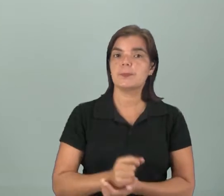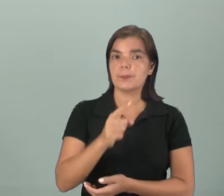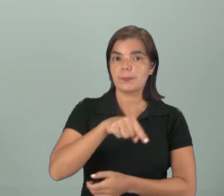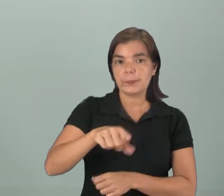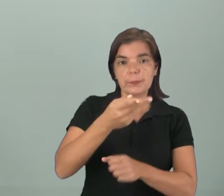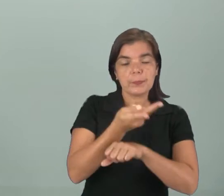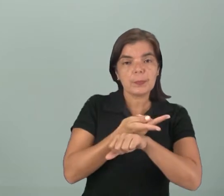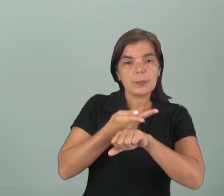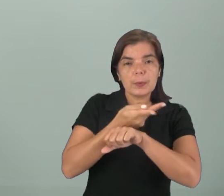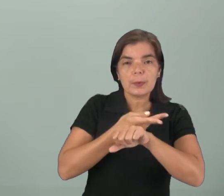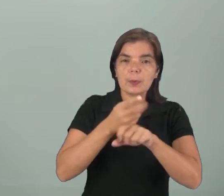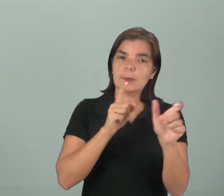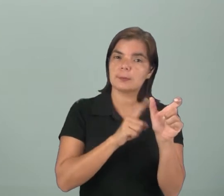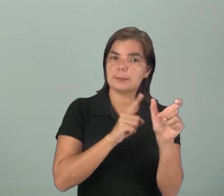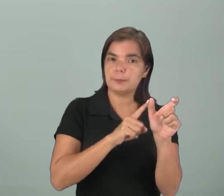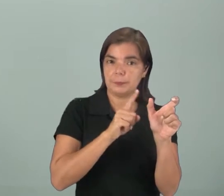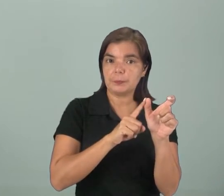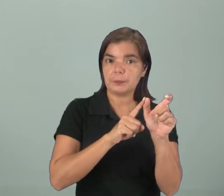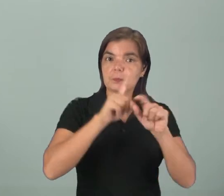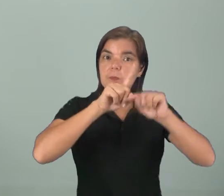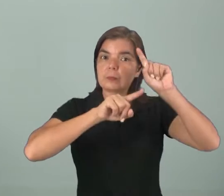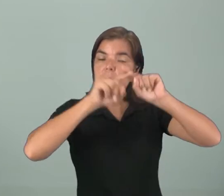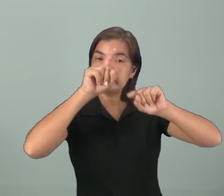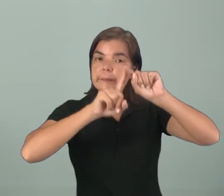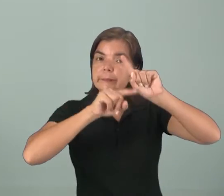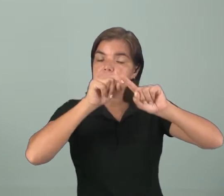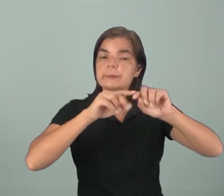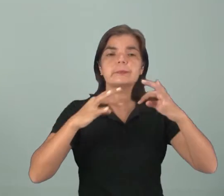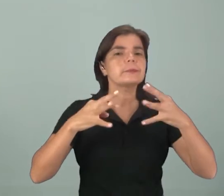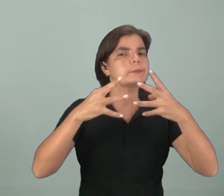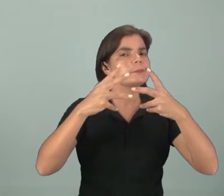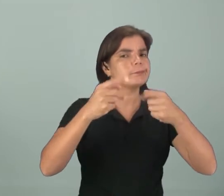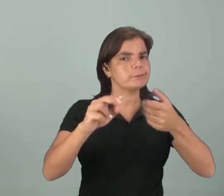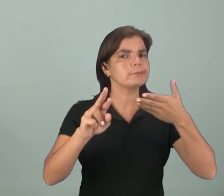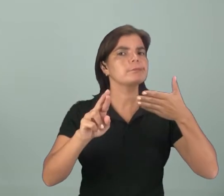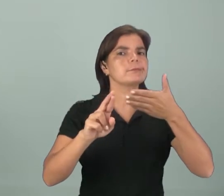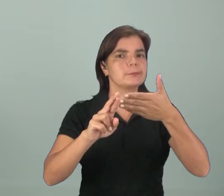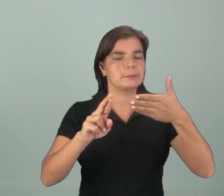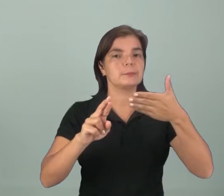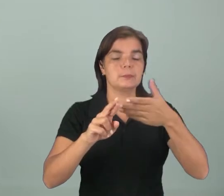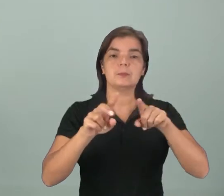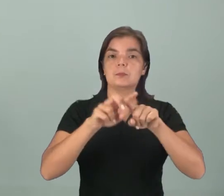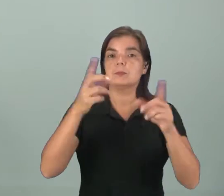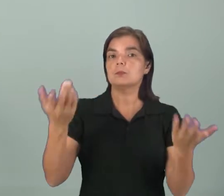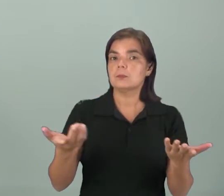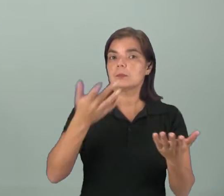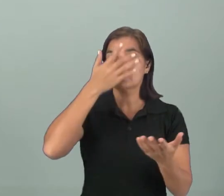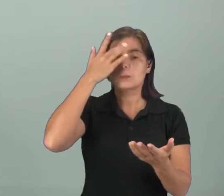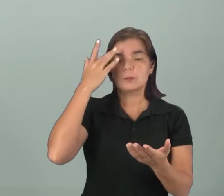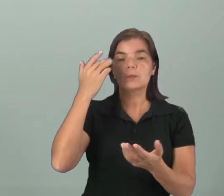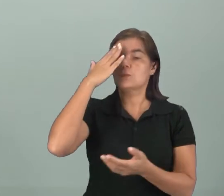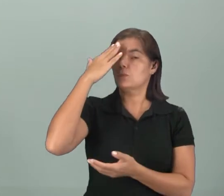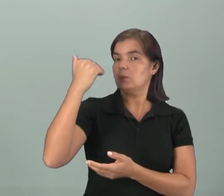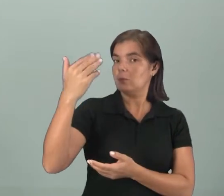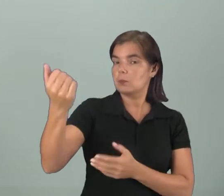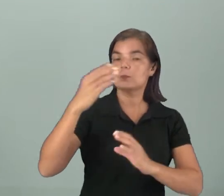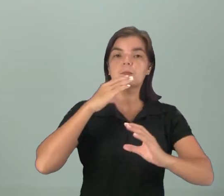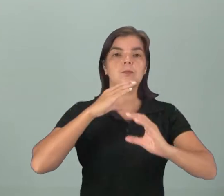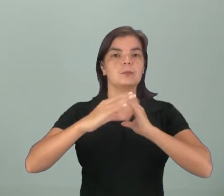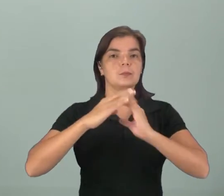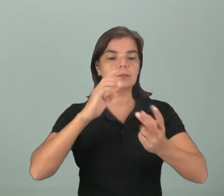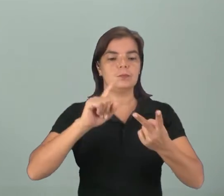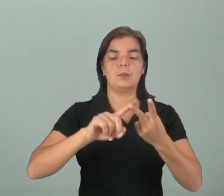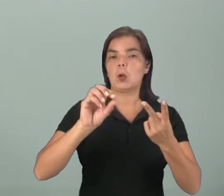você procurar lá a palavra estrela, ela vai fazer todas essas referências, né? A pessoa que se destaca lá na